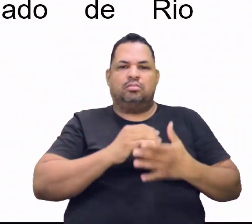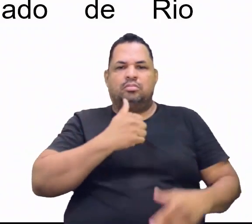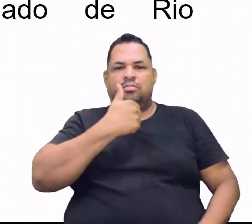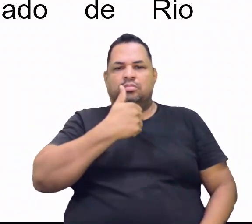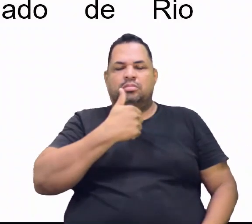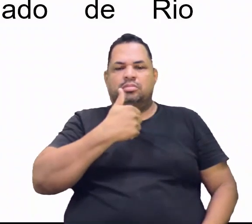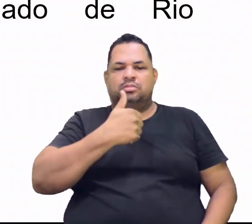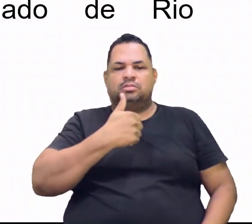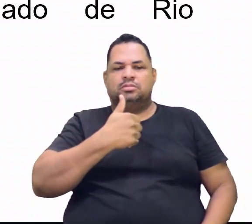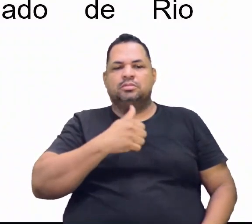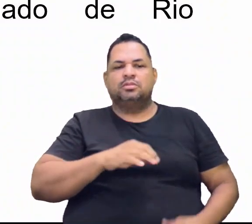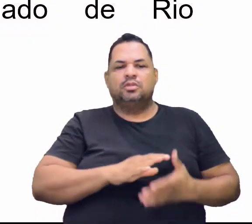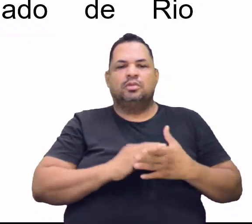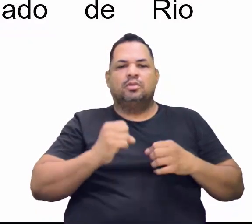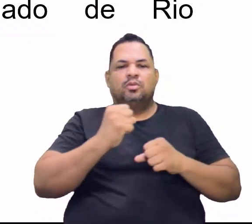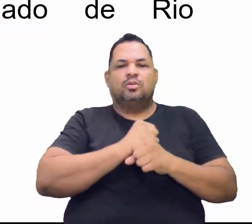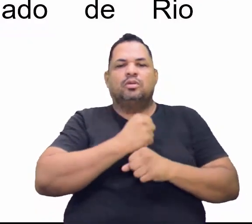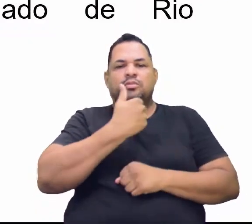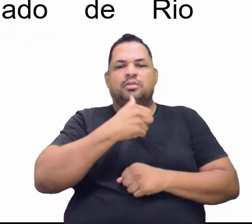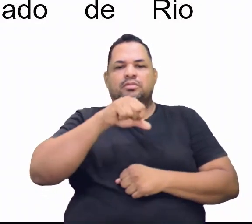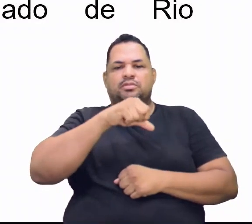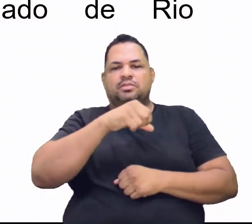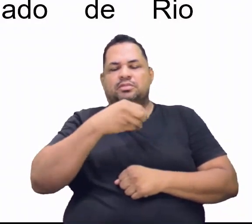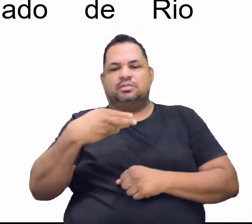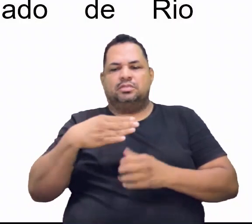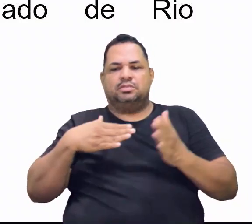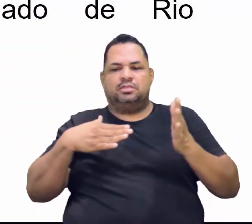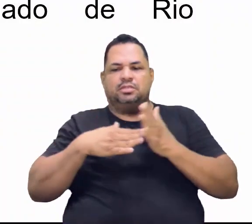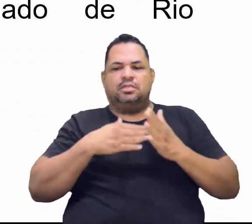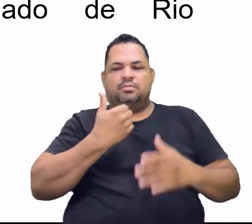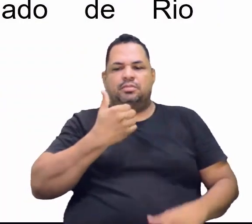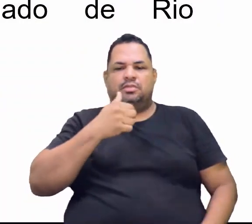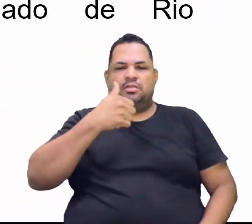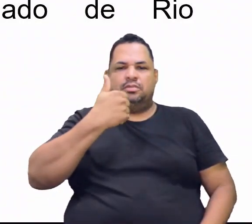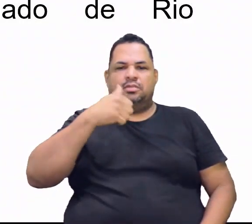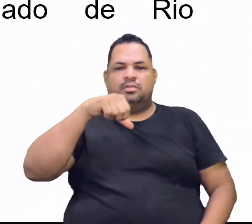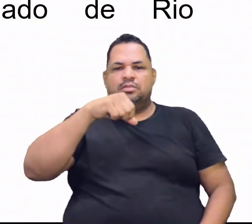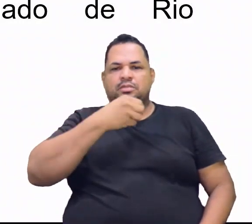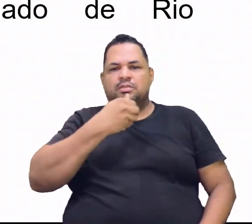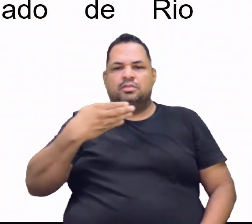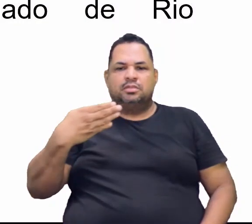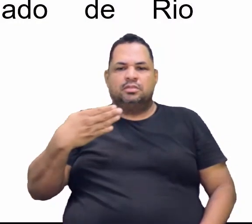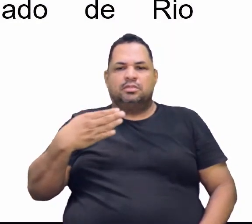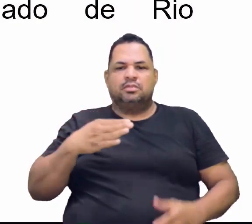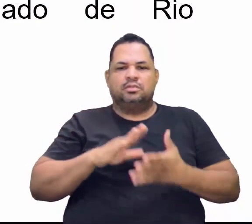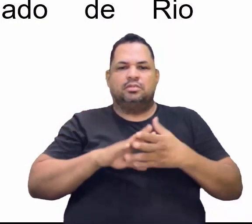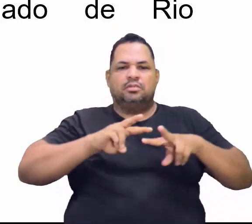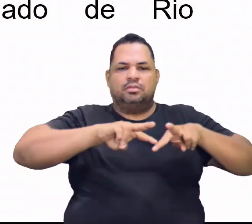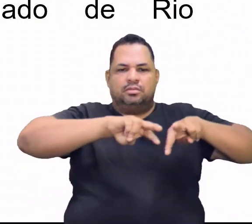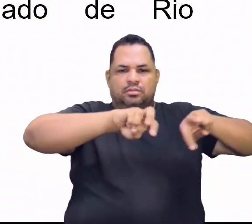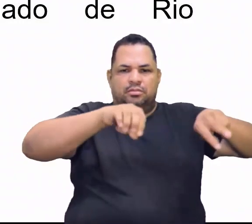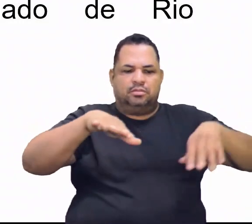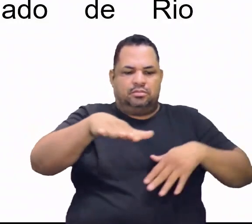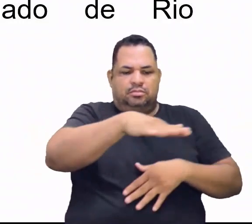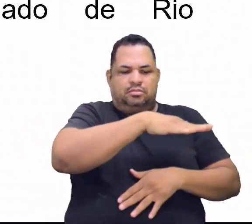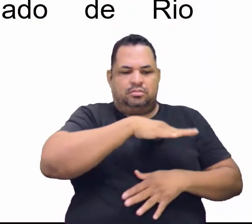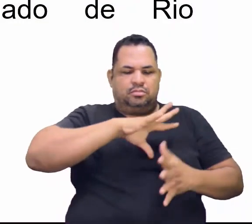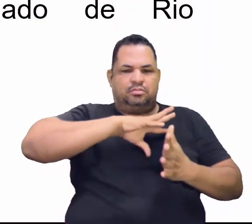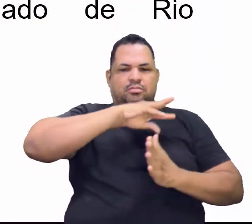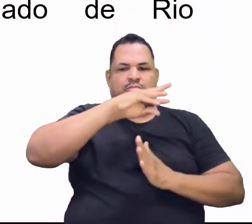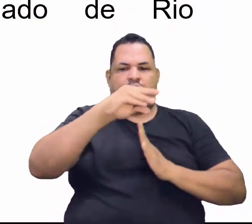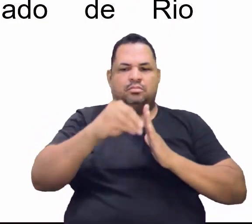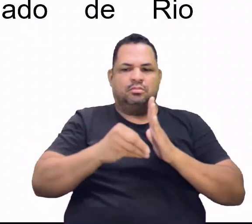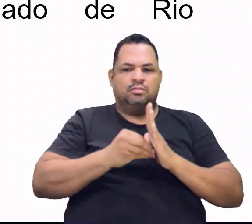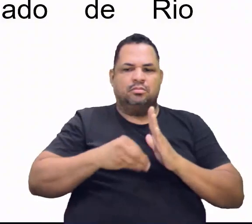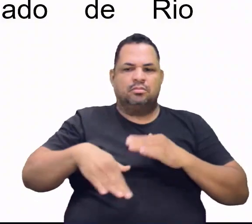13 a 14. Então Rondon participa da expedição pelos sertões amazônicos com o presidente